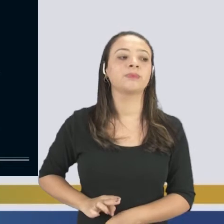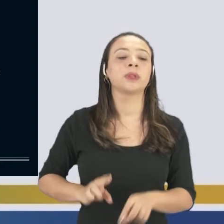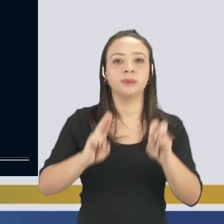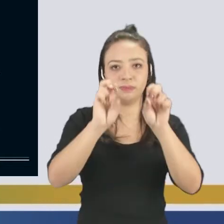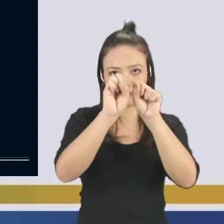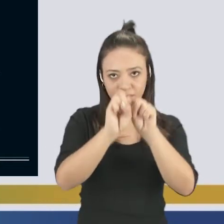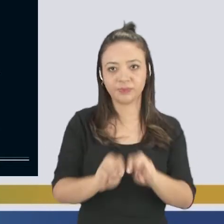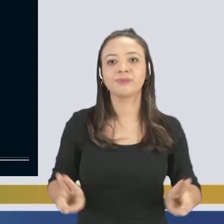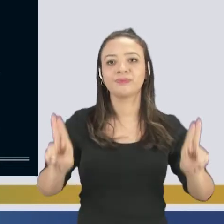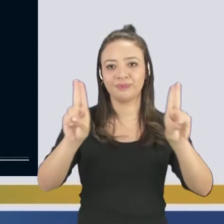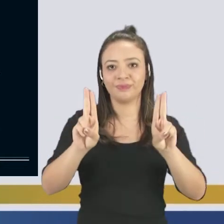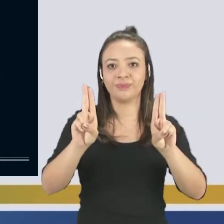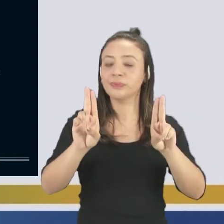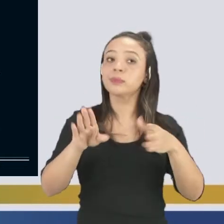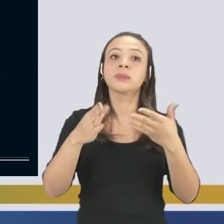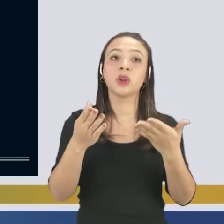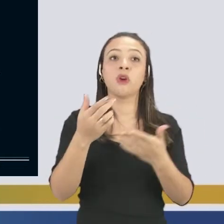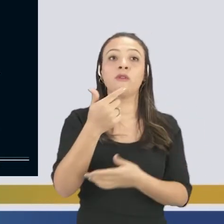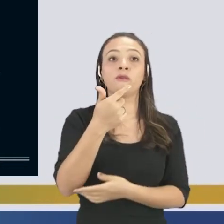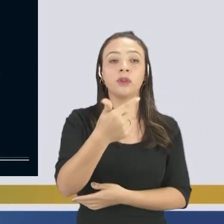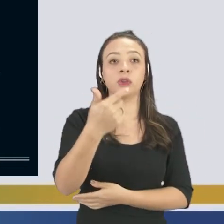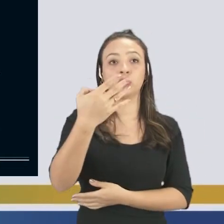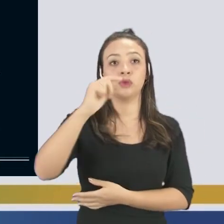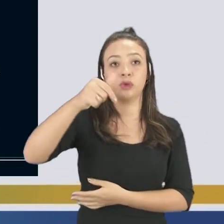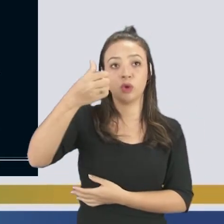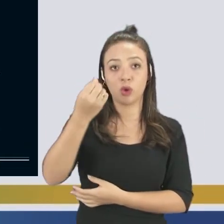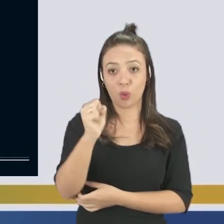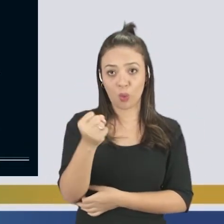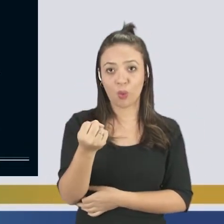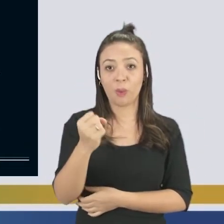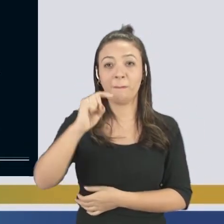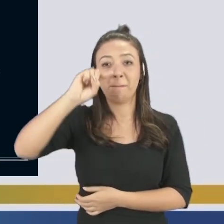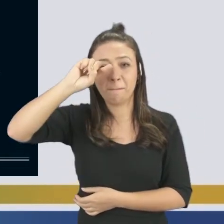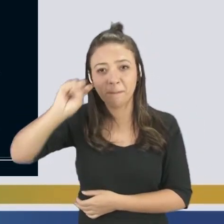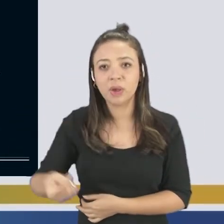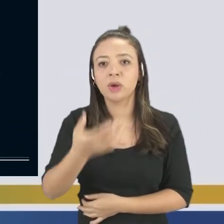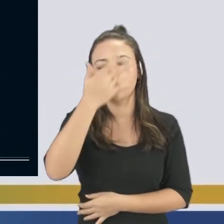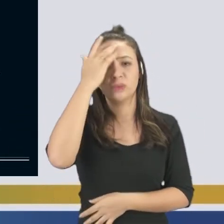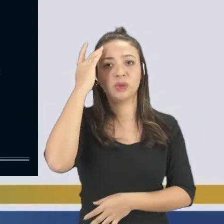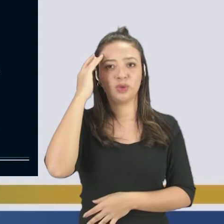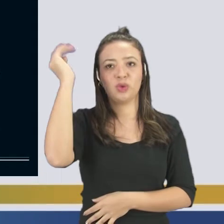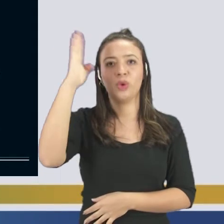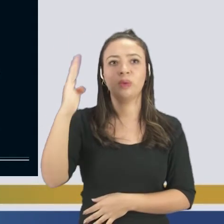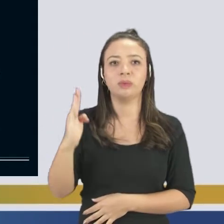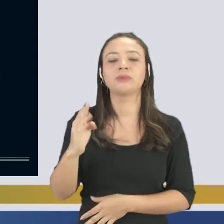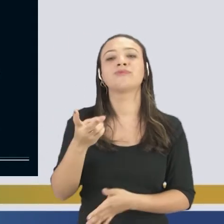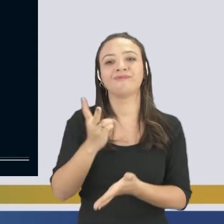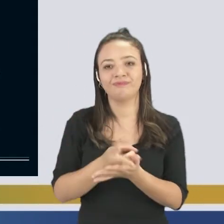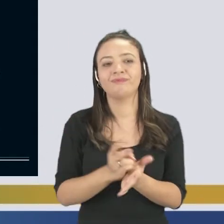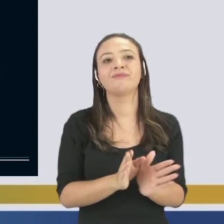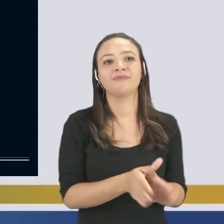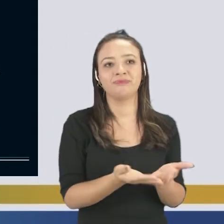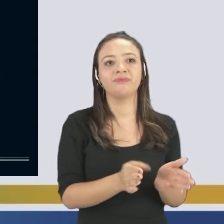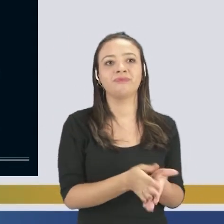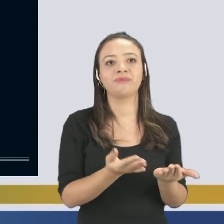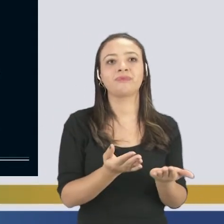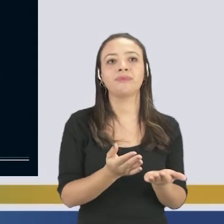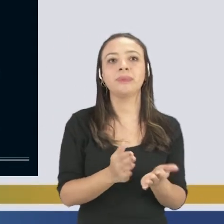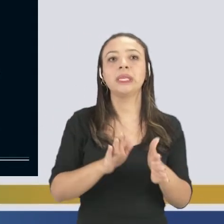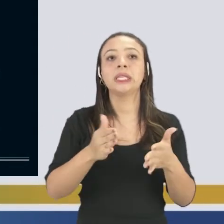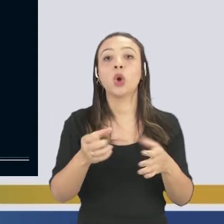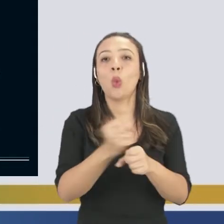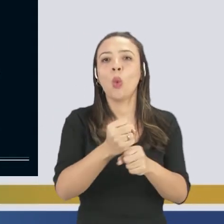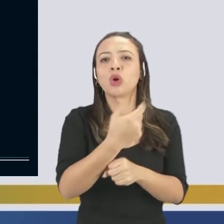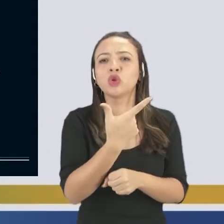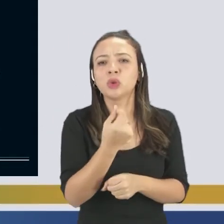24,8 milhões de brasileiros vivem na pobreza. 4 anos, período entre 2014 e 2018,